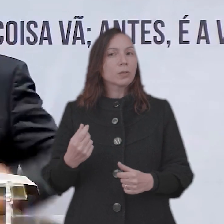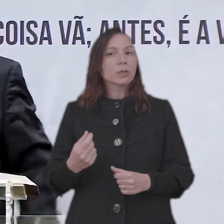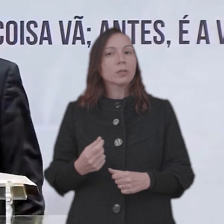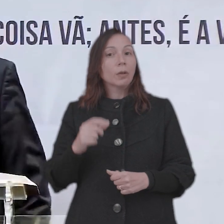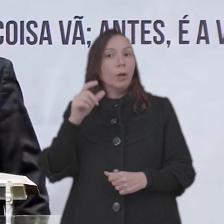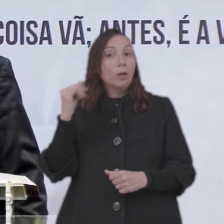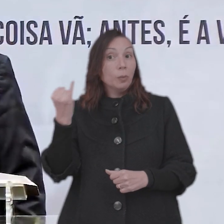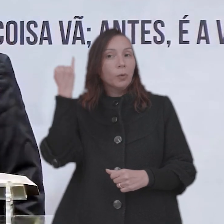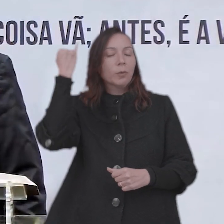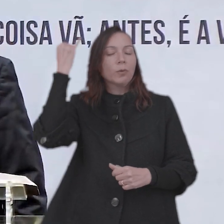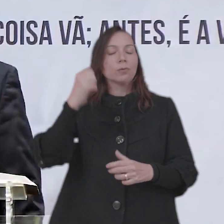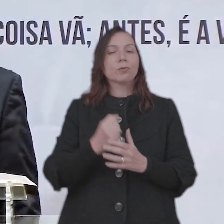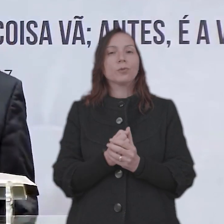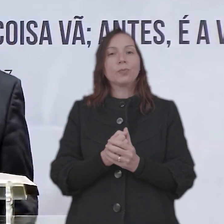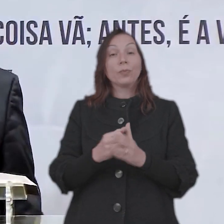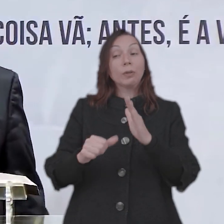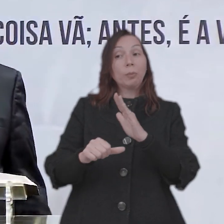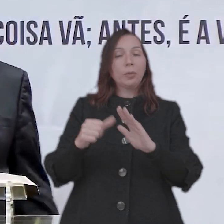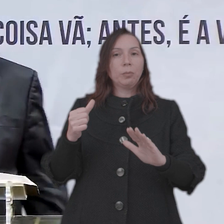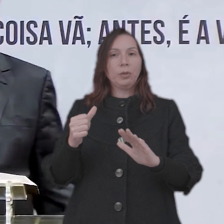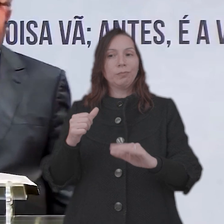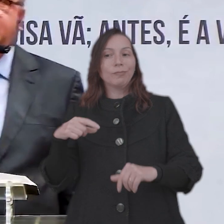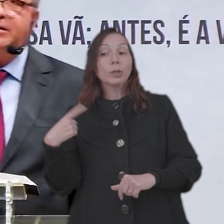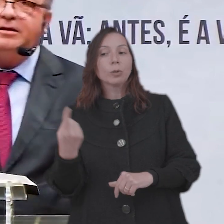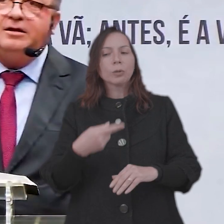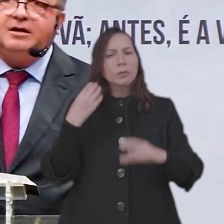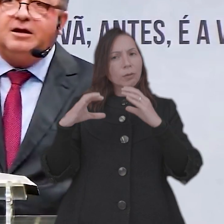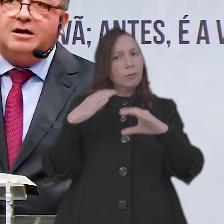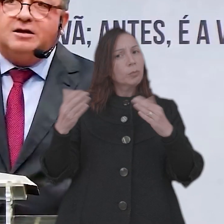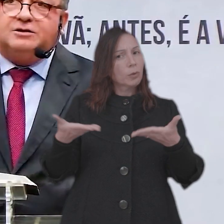Primeiro, nós cantamos aqui agora.